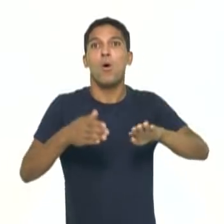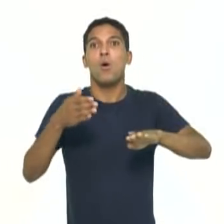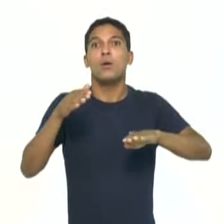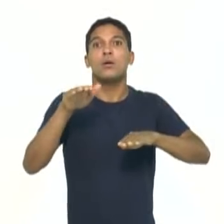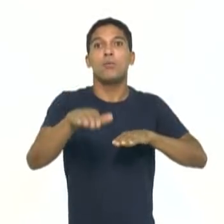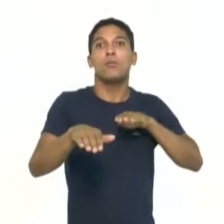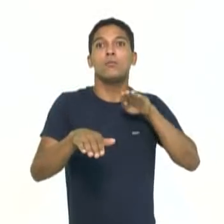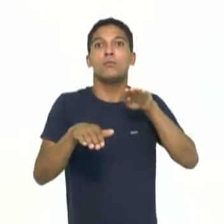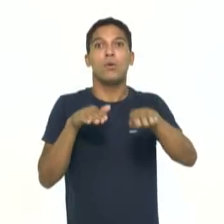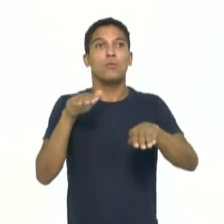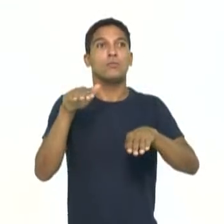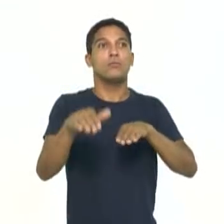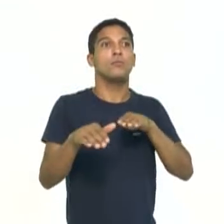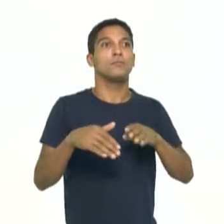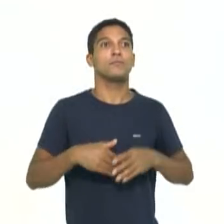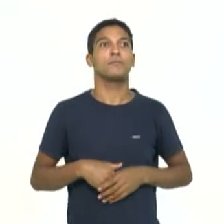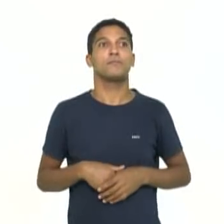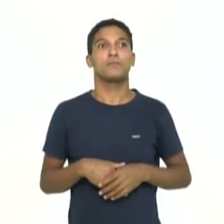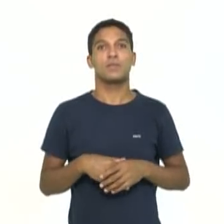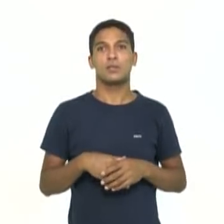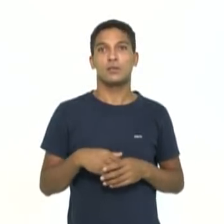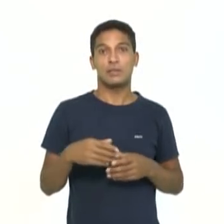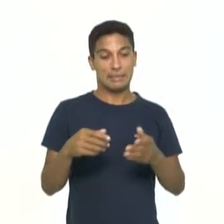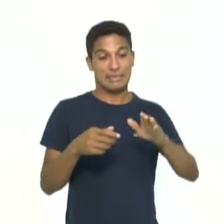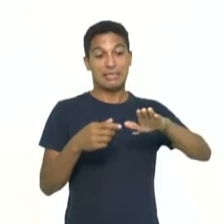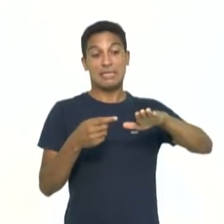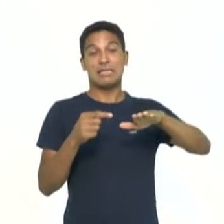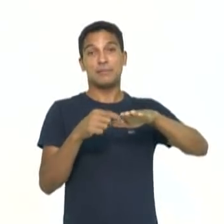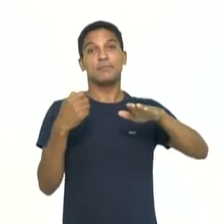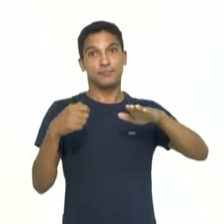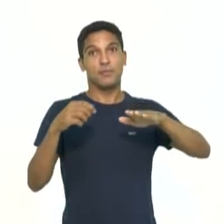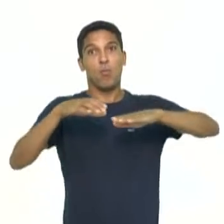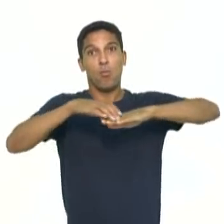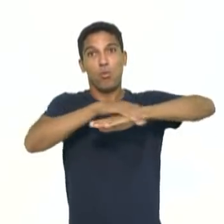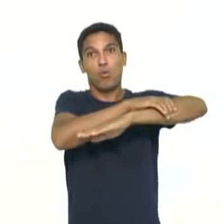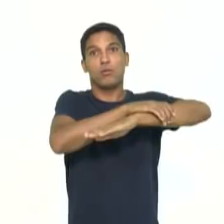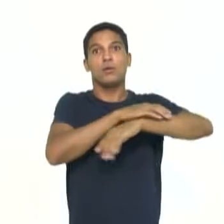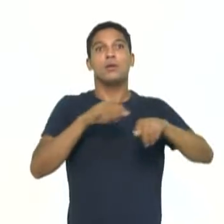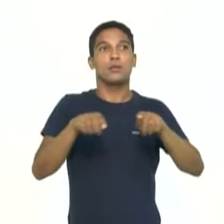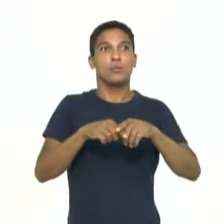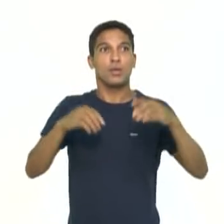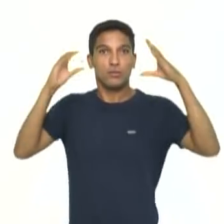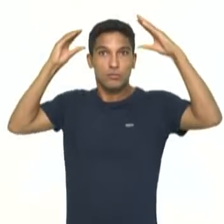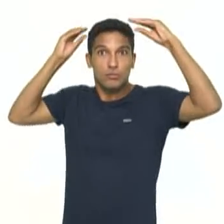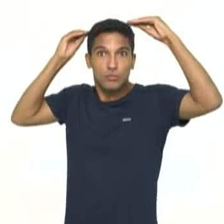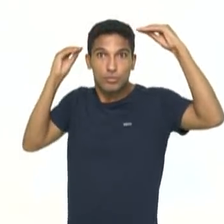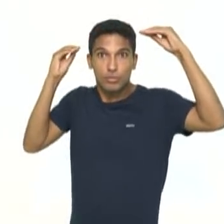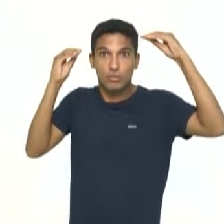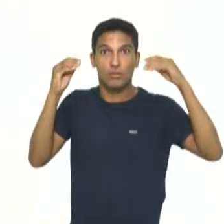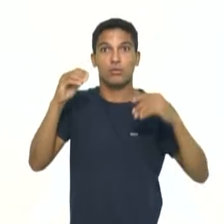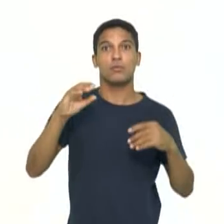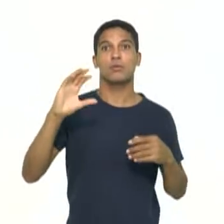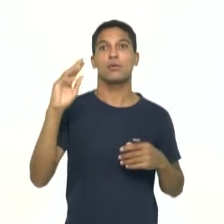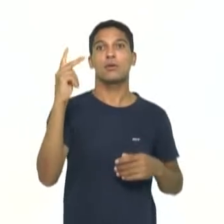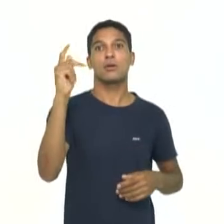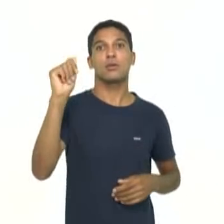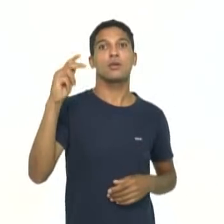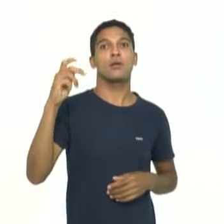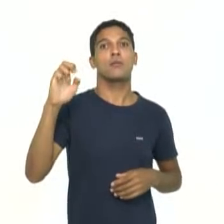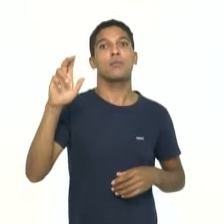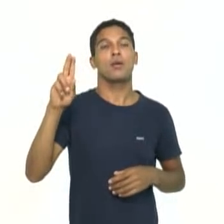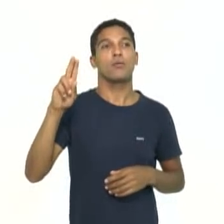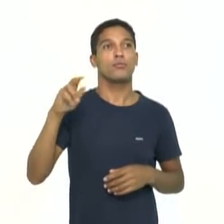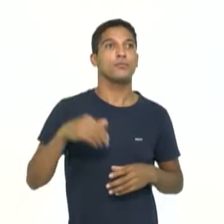botas curtas? Não teria como. O chapéu para proteger, né? Claro, sempre. E este lenço amarrado